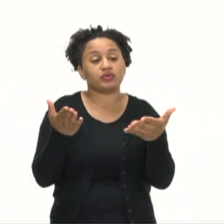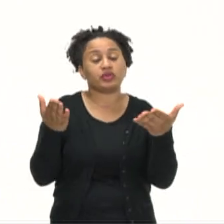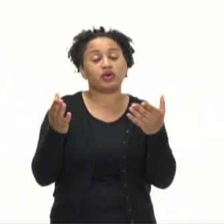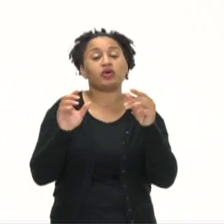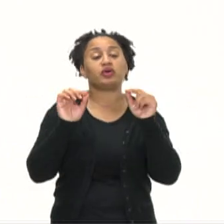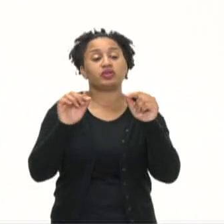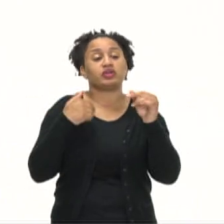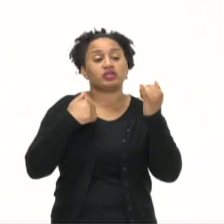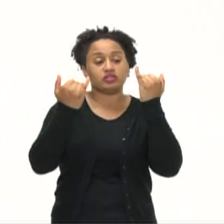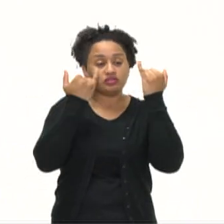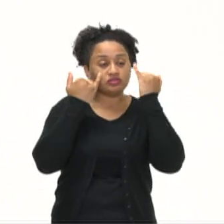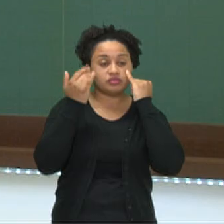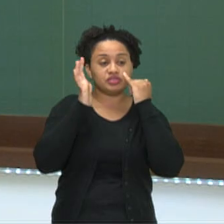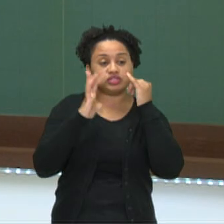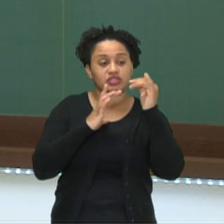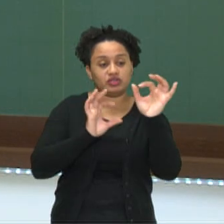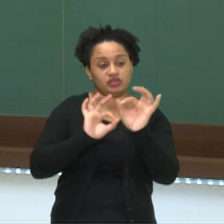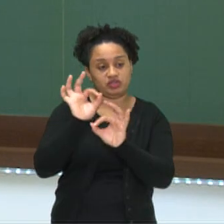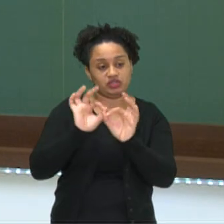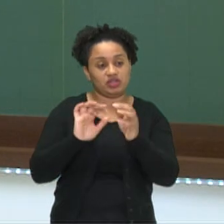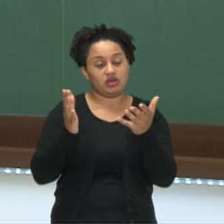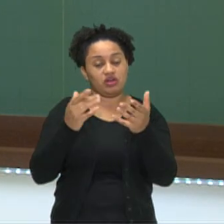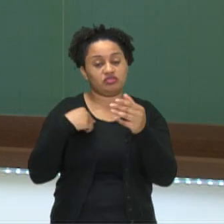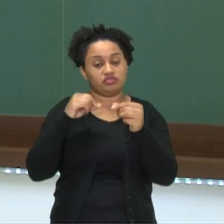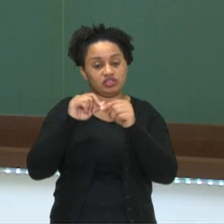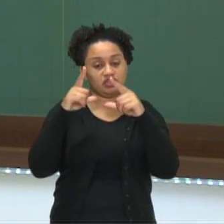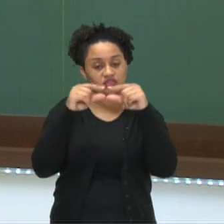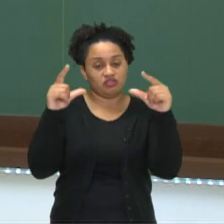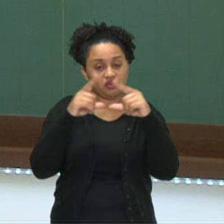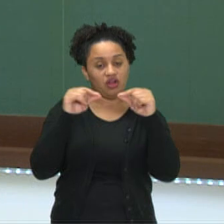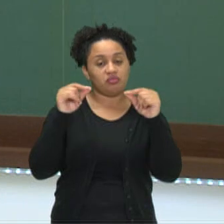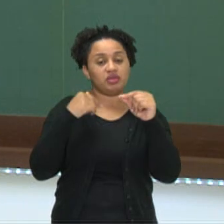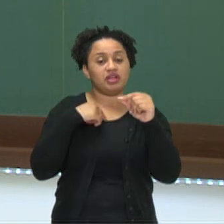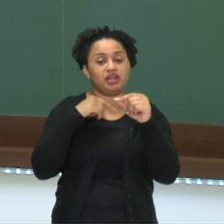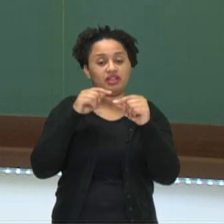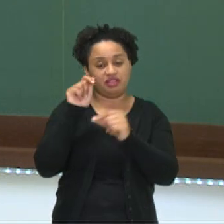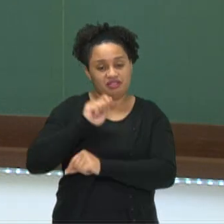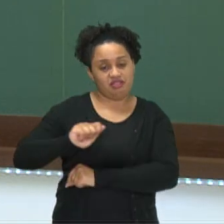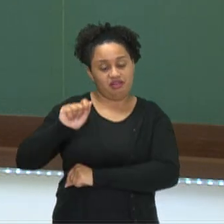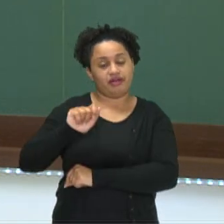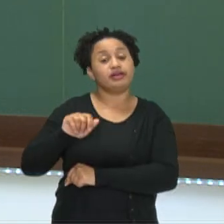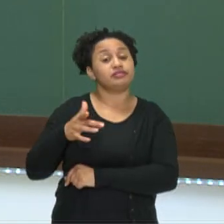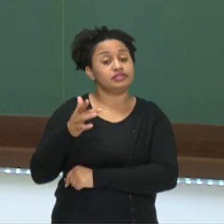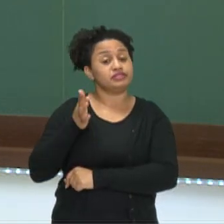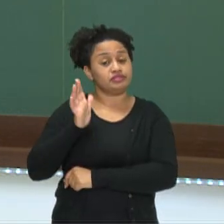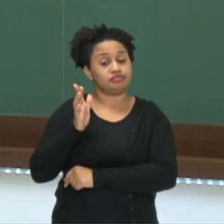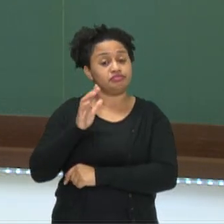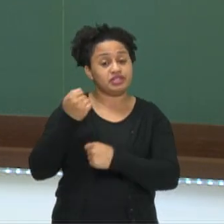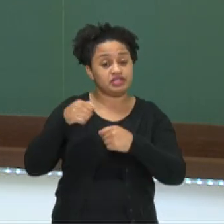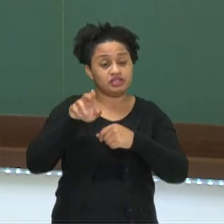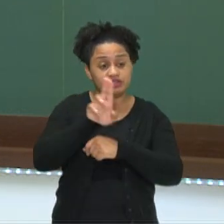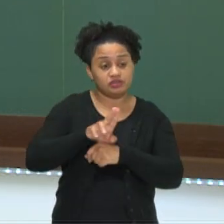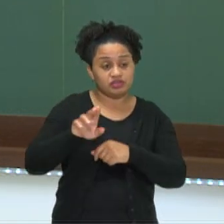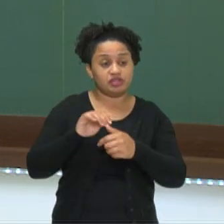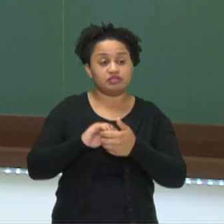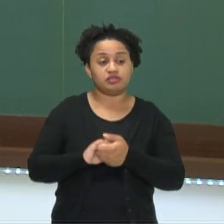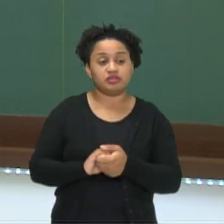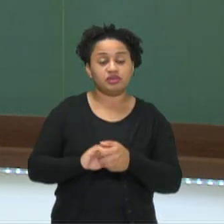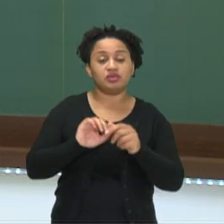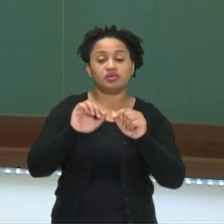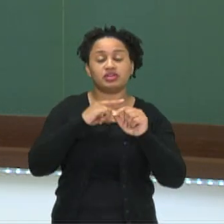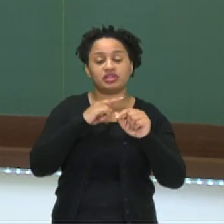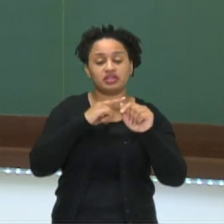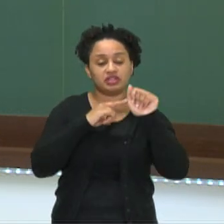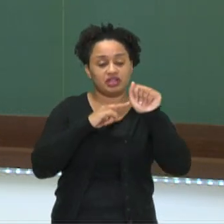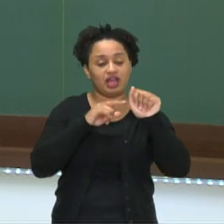as informações, agora eu vou usar essa fórmula da área, porque foi a única coisa que ele me deu. Então, você vai usar. A área de um retângulo é dada pela